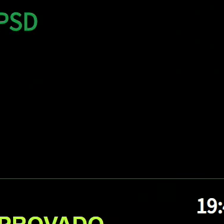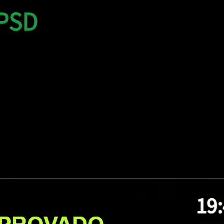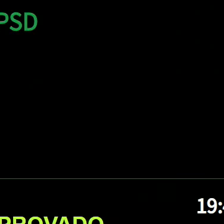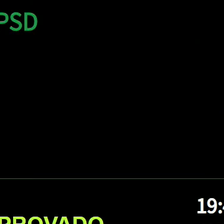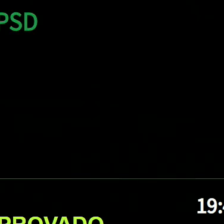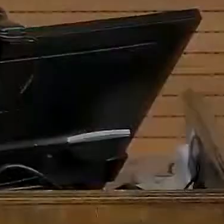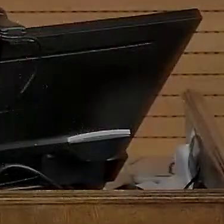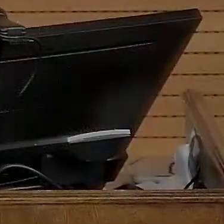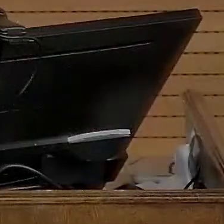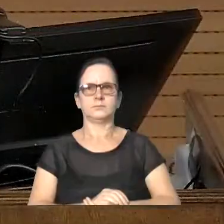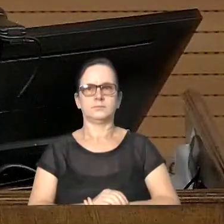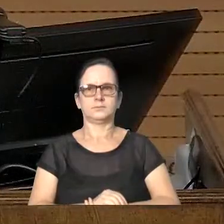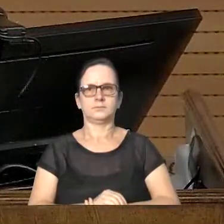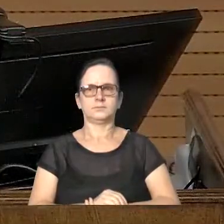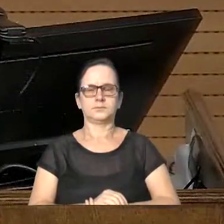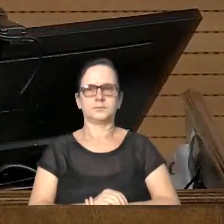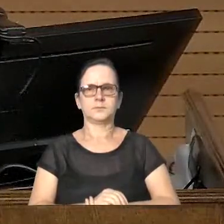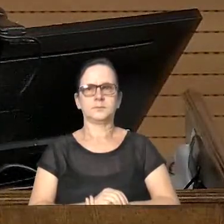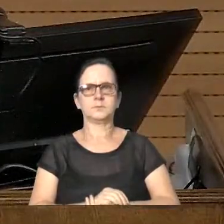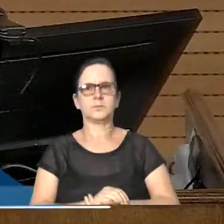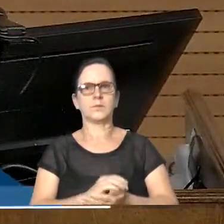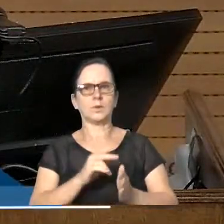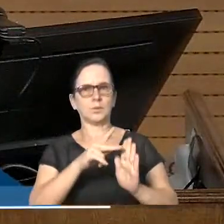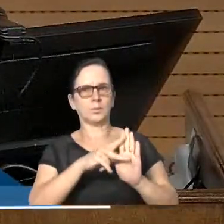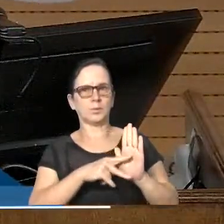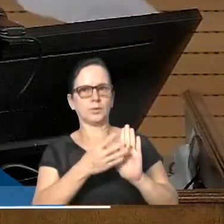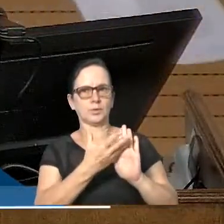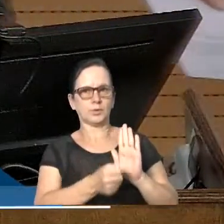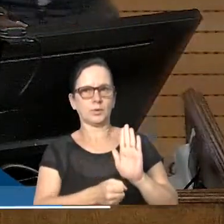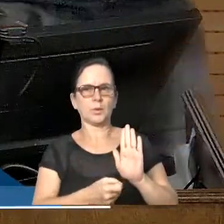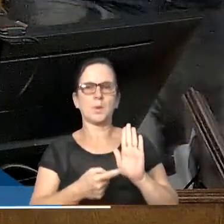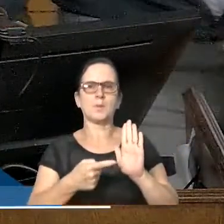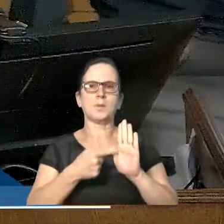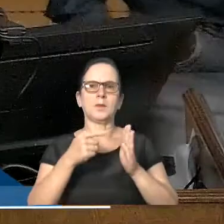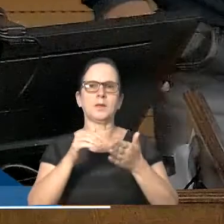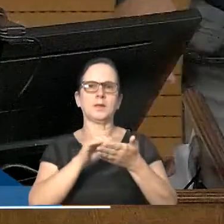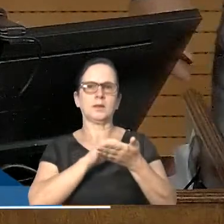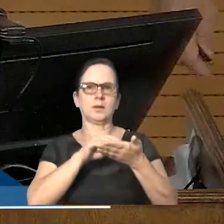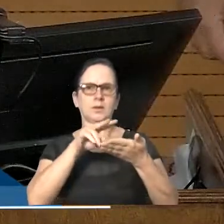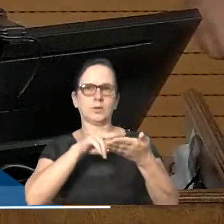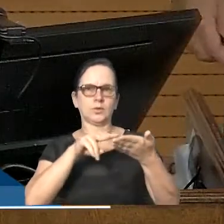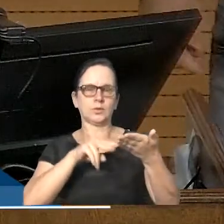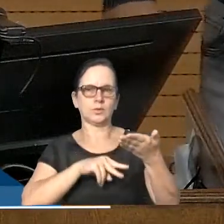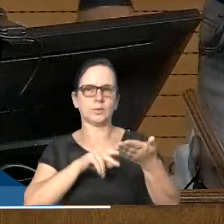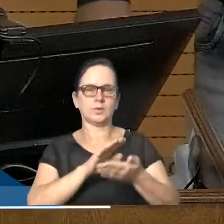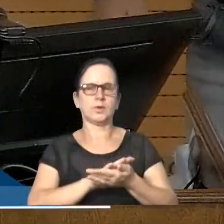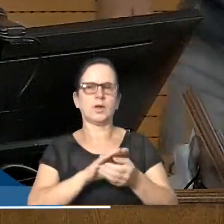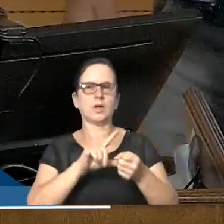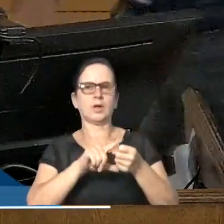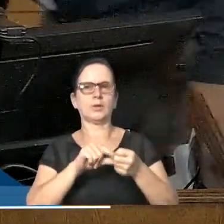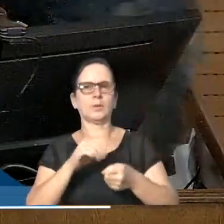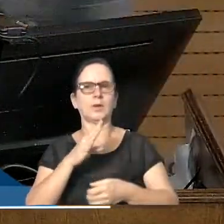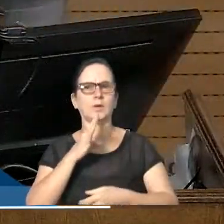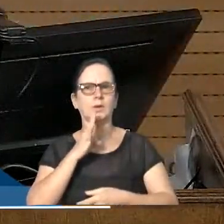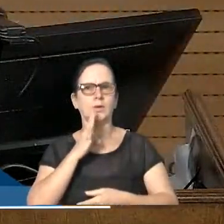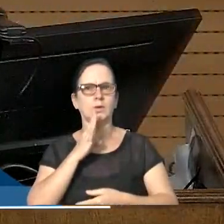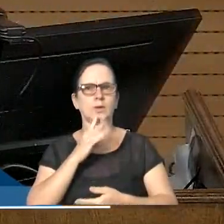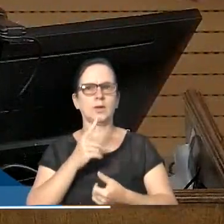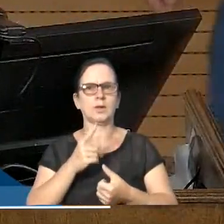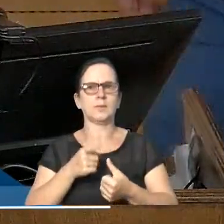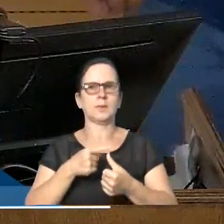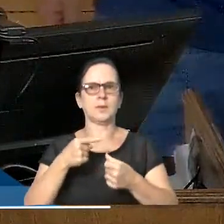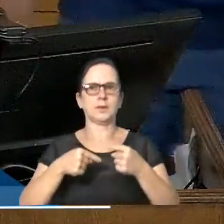Está, portanto, aprovado. Solicito ao senhor primeiro secretário que proceda à leitura do projeto de lei, artigo por artigo, para apreciação